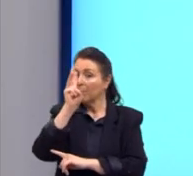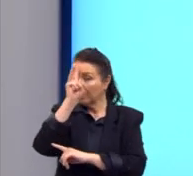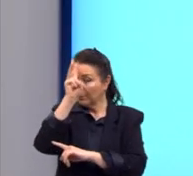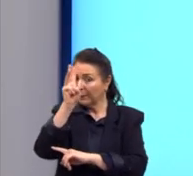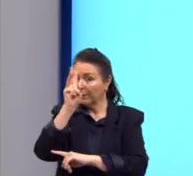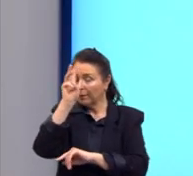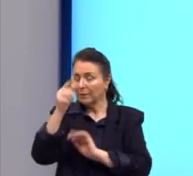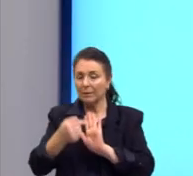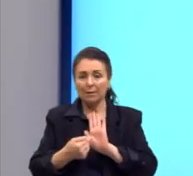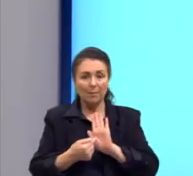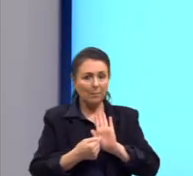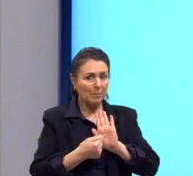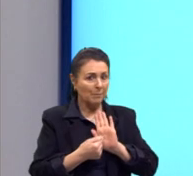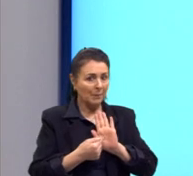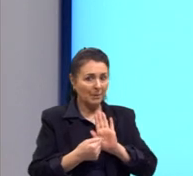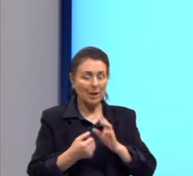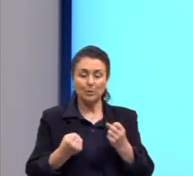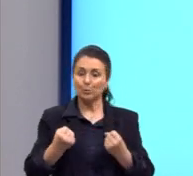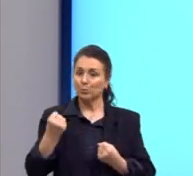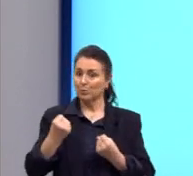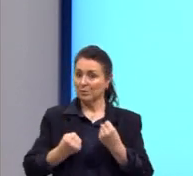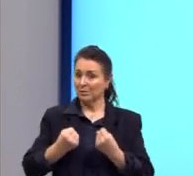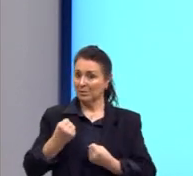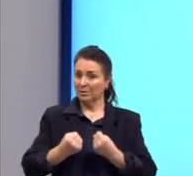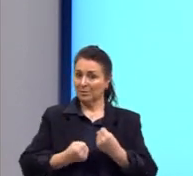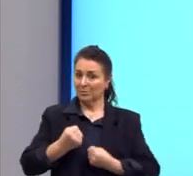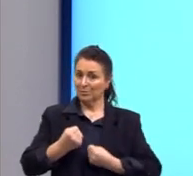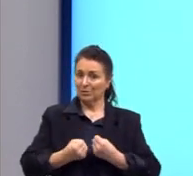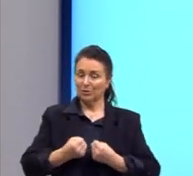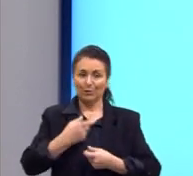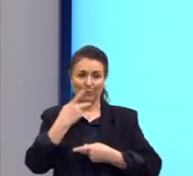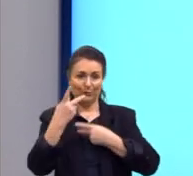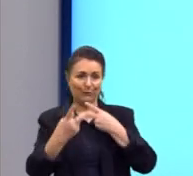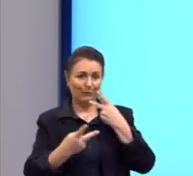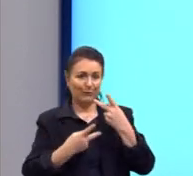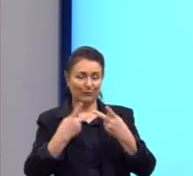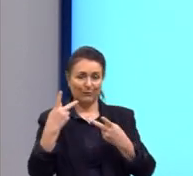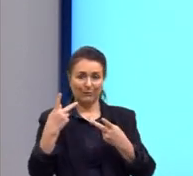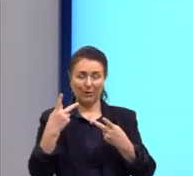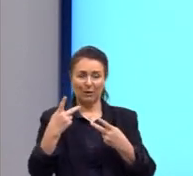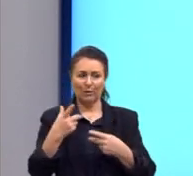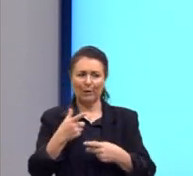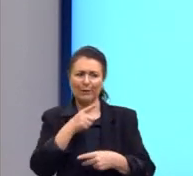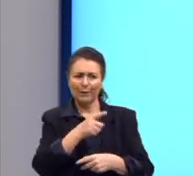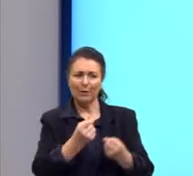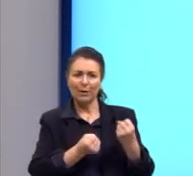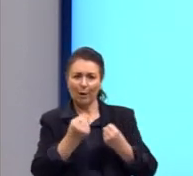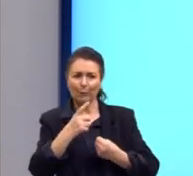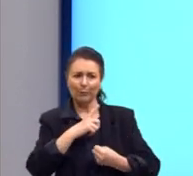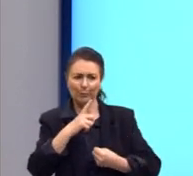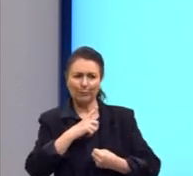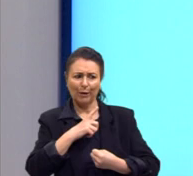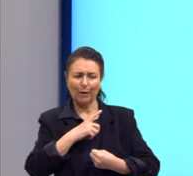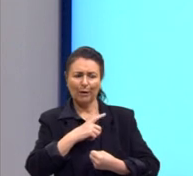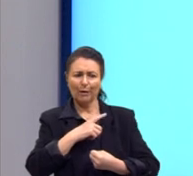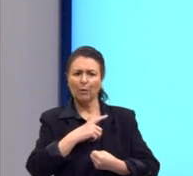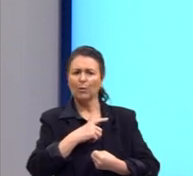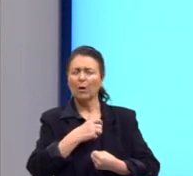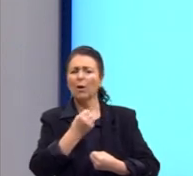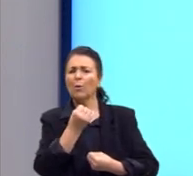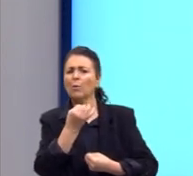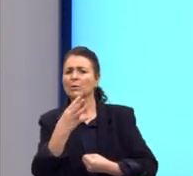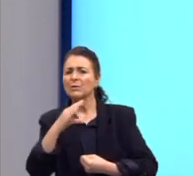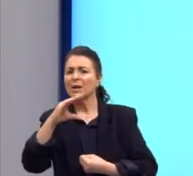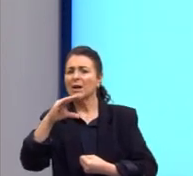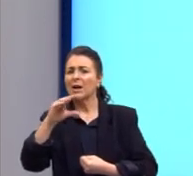aparece no nos carros né as vezes a gente diz tá o carro tem não sei quantos cavalos